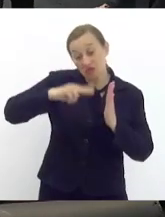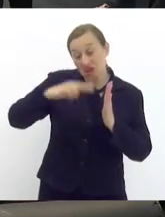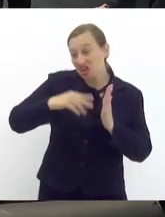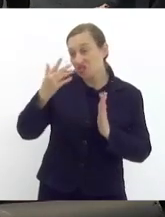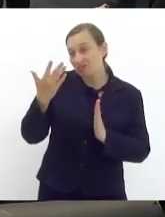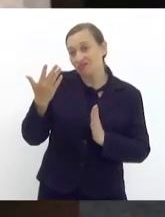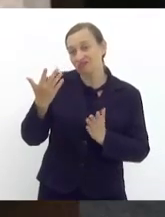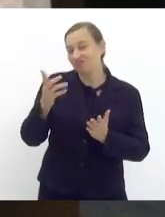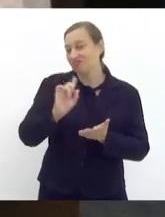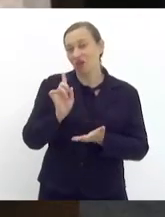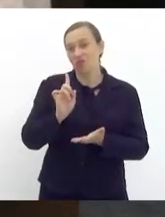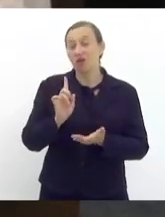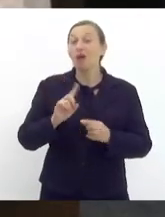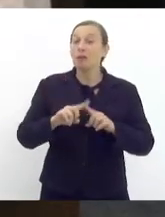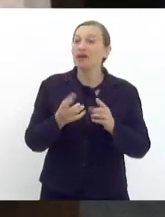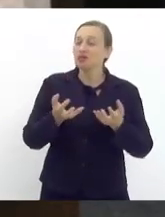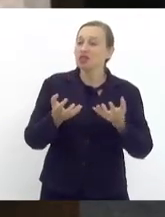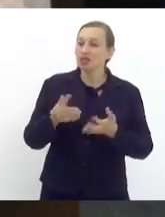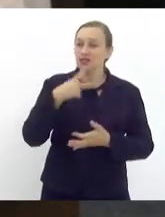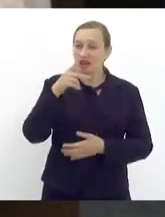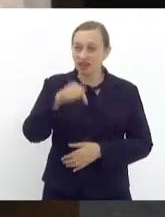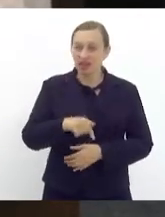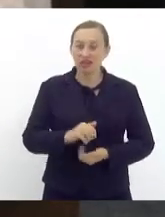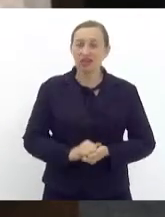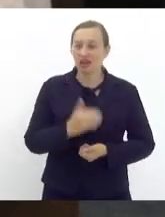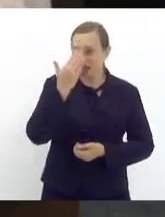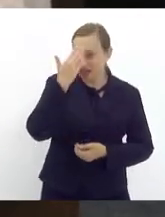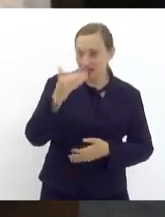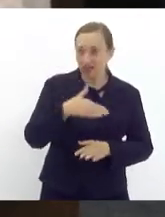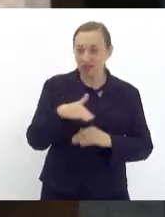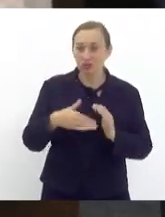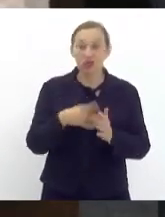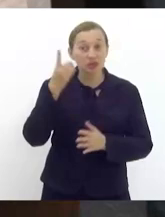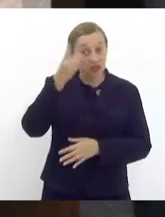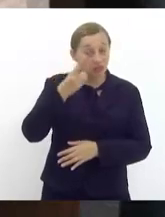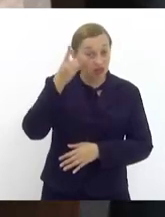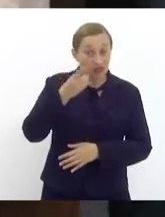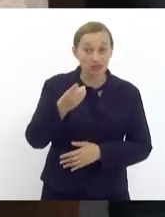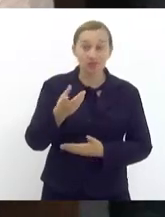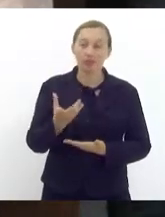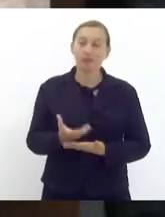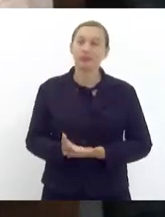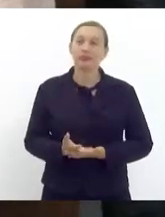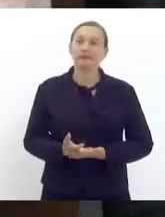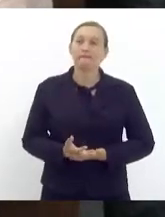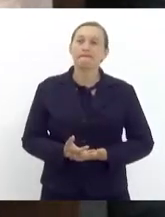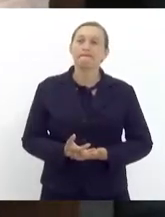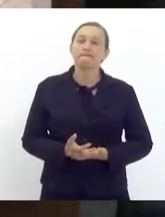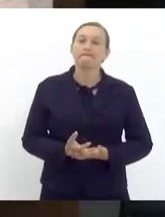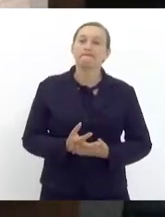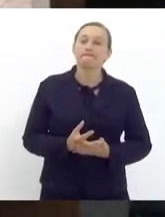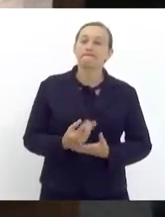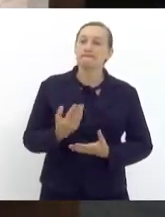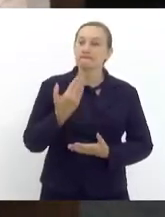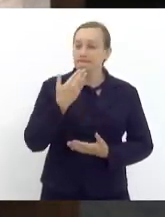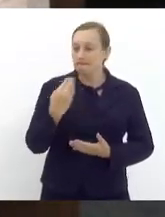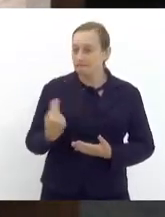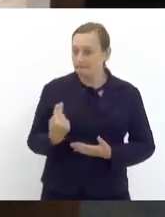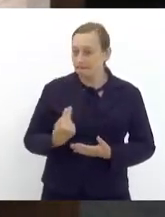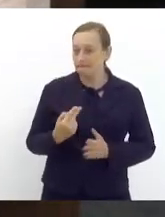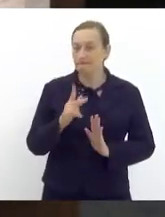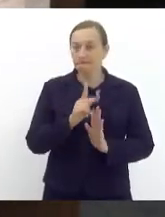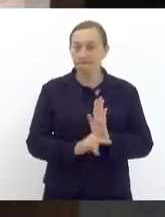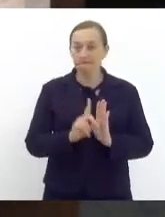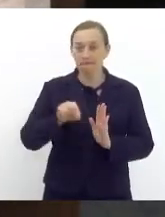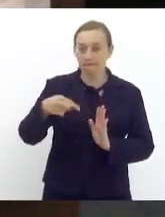que é inverdade. Mas eu queria me ater aqui, agradecer a todos os deputados que colocaram como coautores do projeto. Espero que